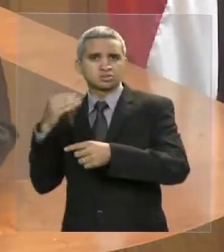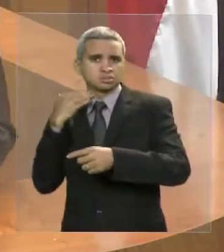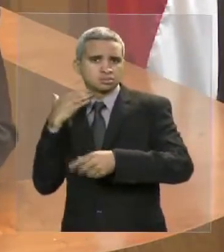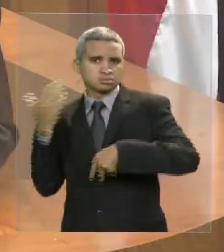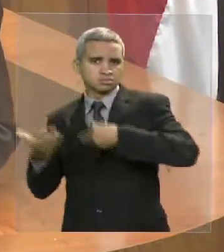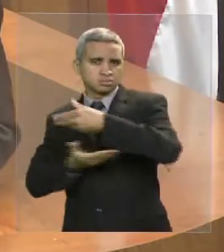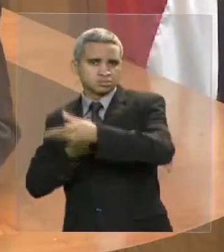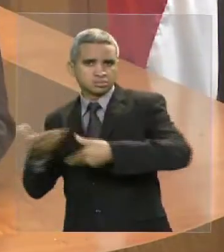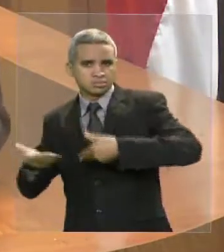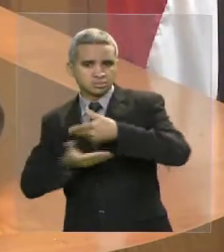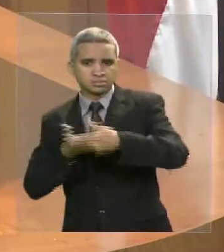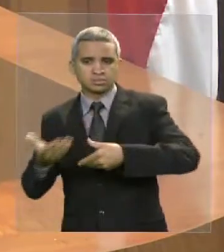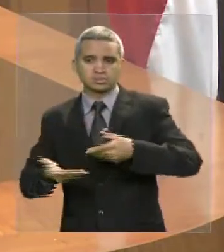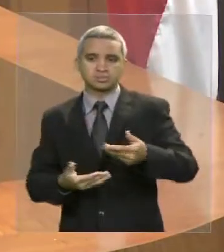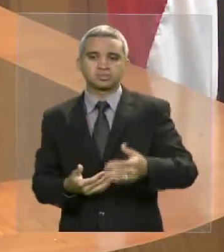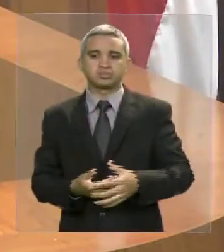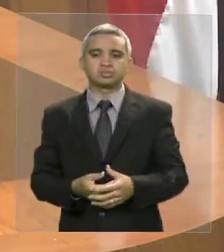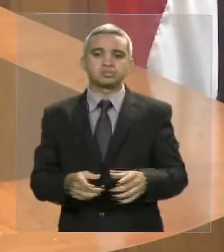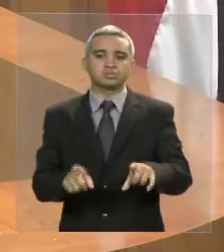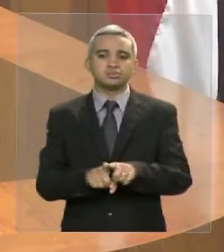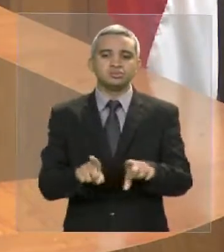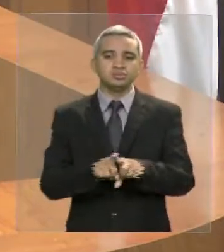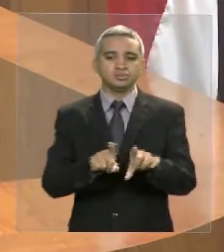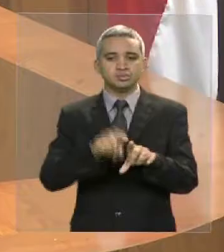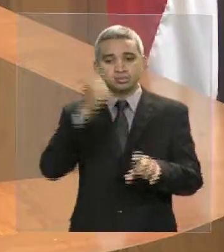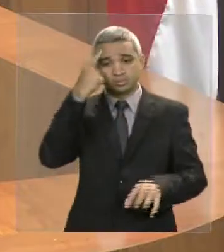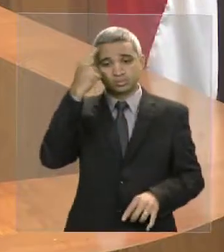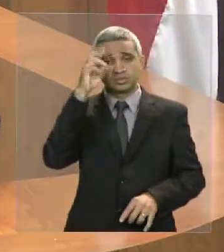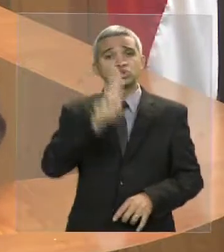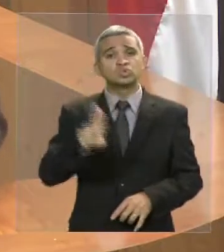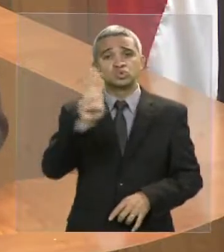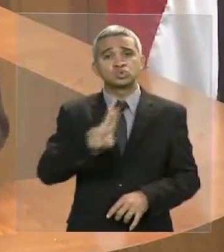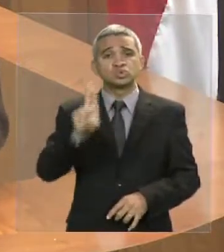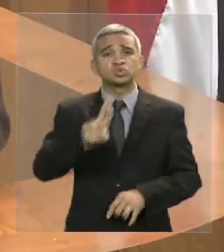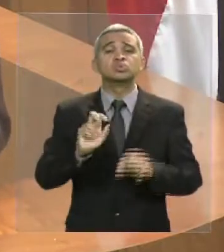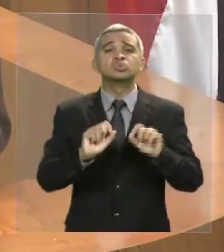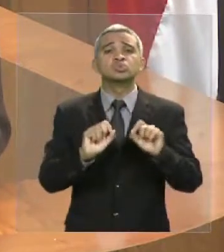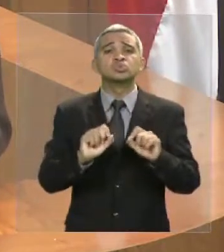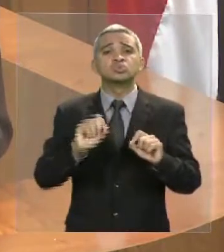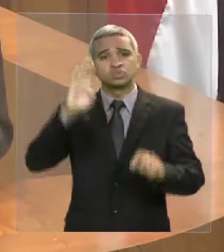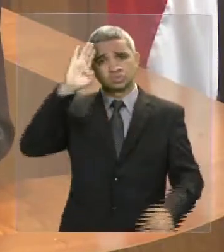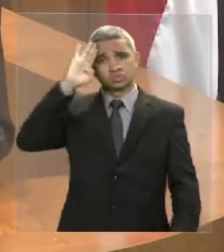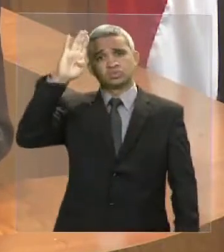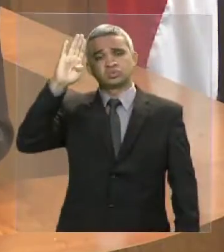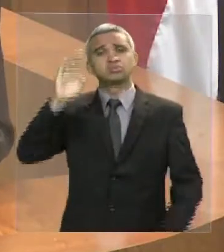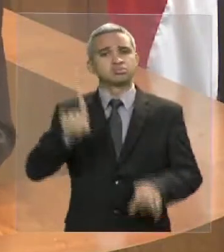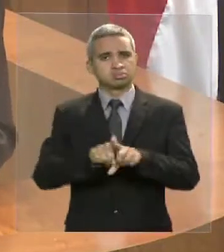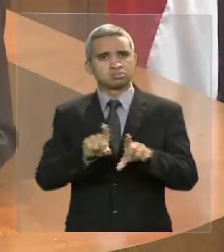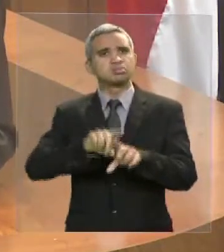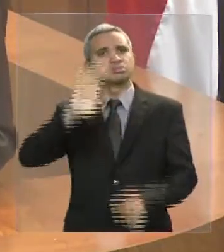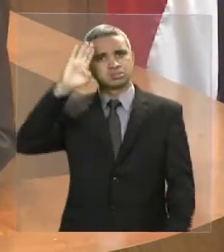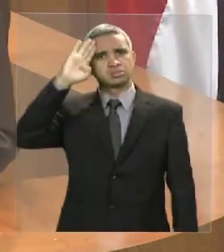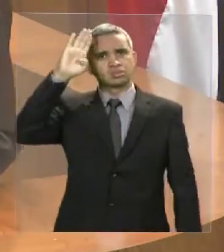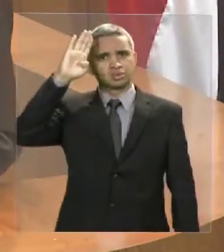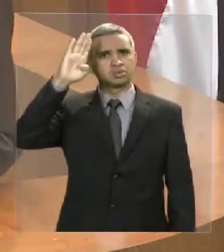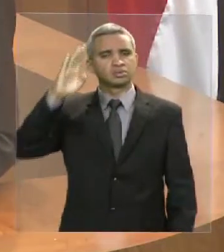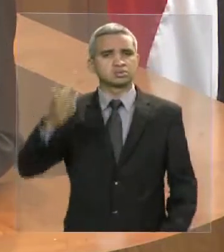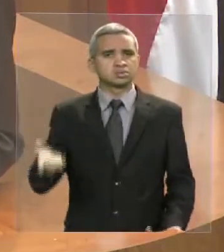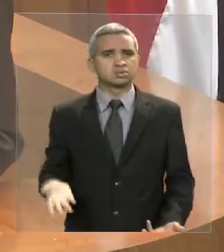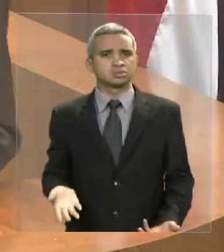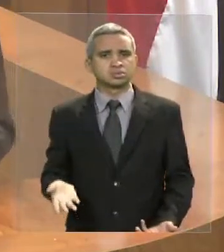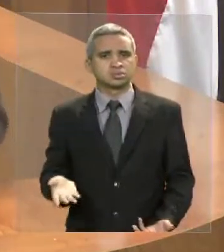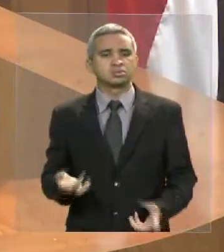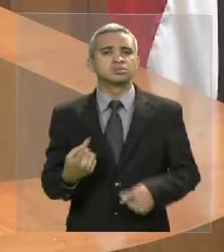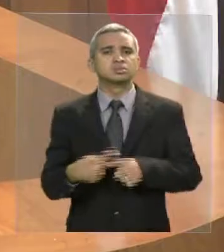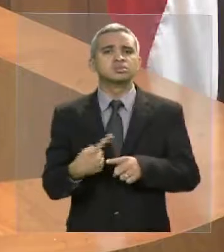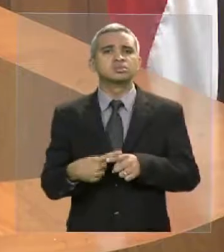até em utilizar as forças armadas. Por que não? Até porque as operações dos bandidos, senhor presidente, é